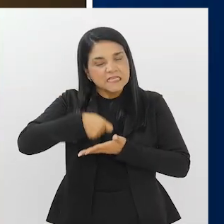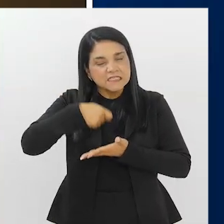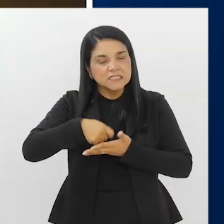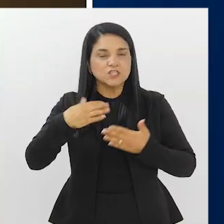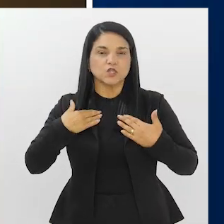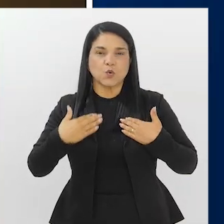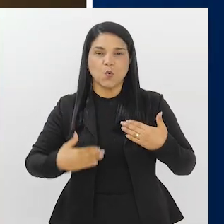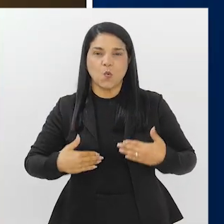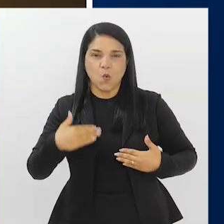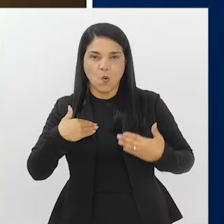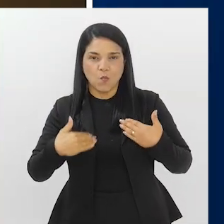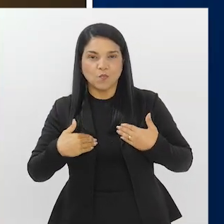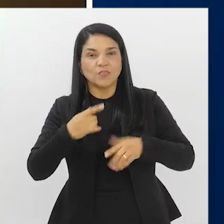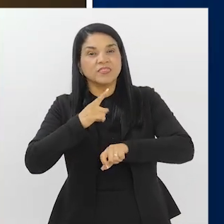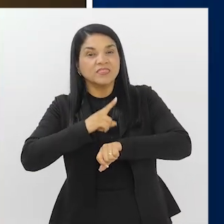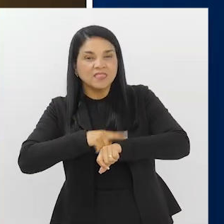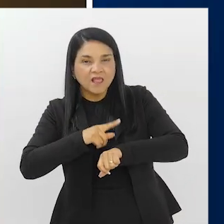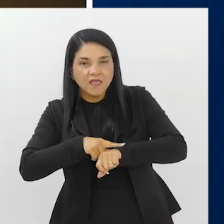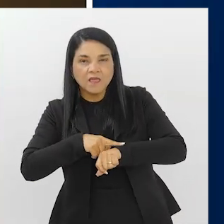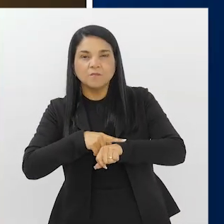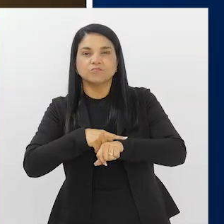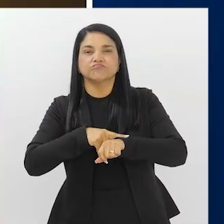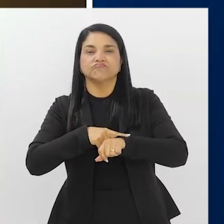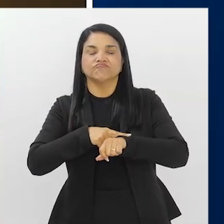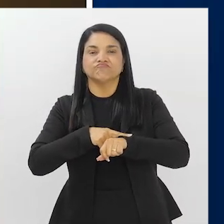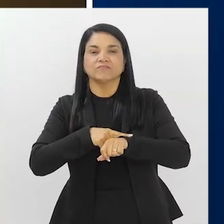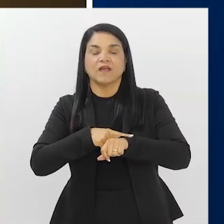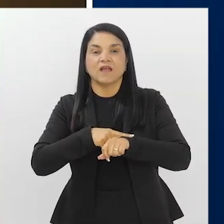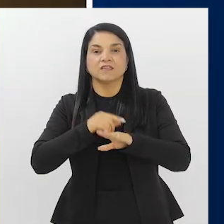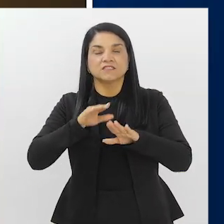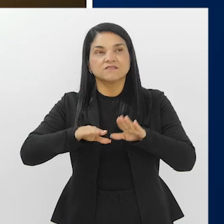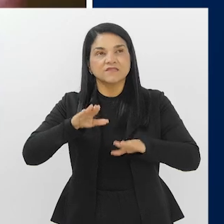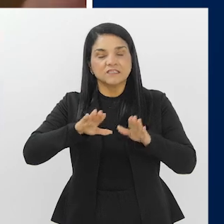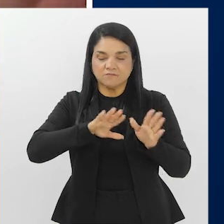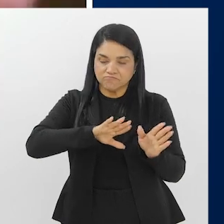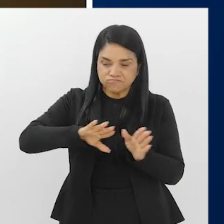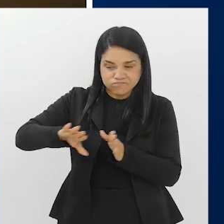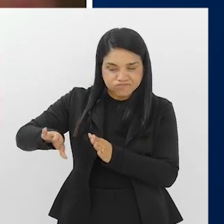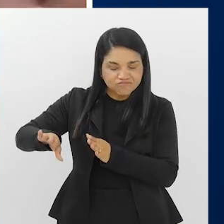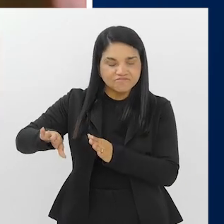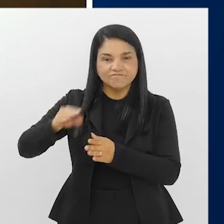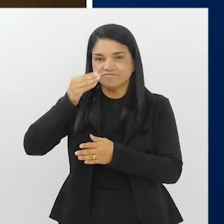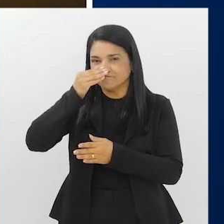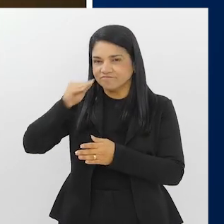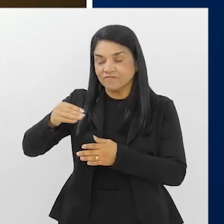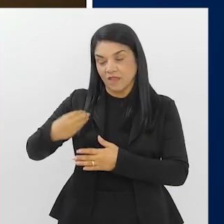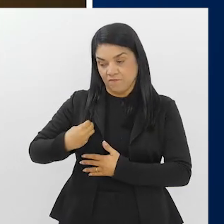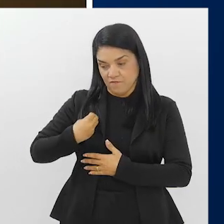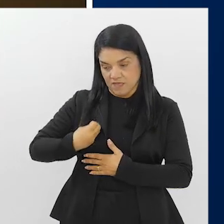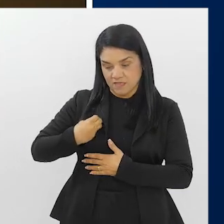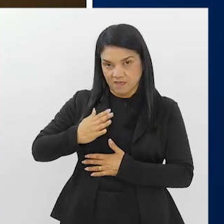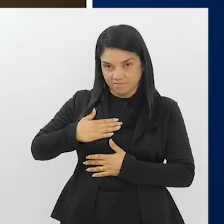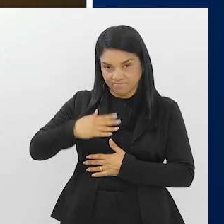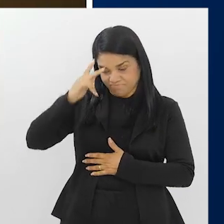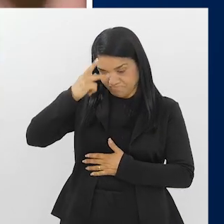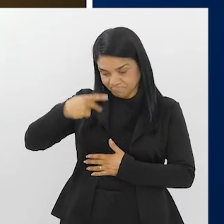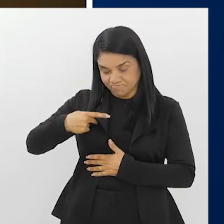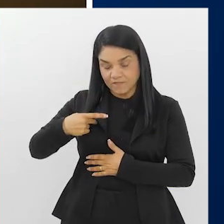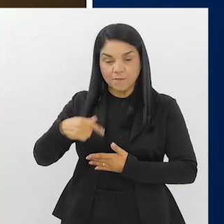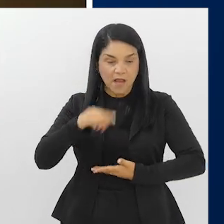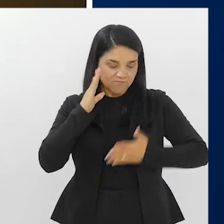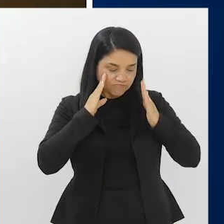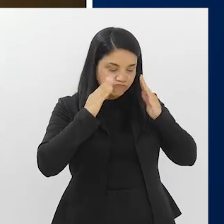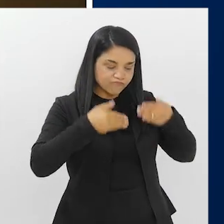nosso corpo, do nosso tempo. A gente abdica um pouco ali do nosso espaço que a gente tem de vida para